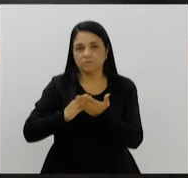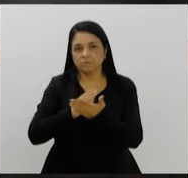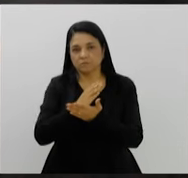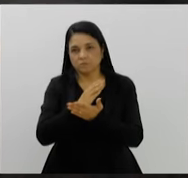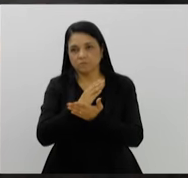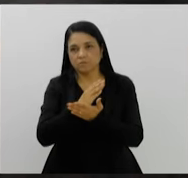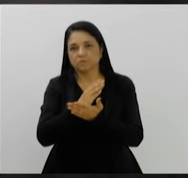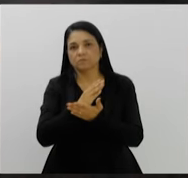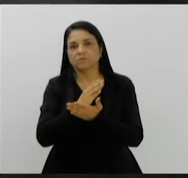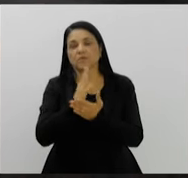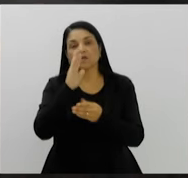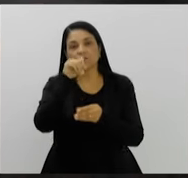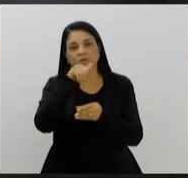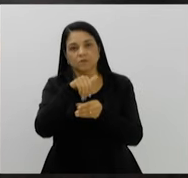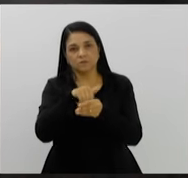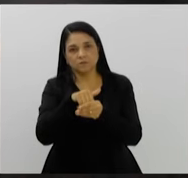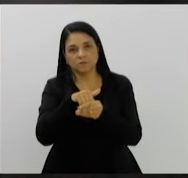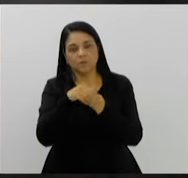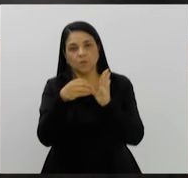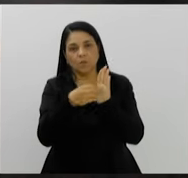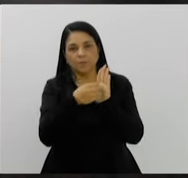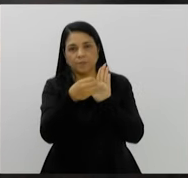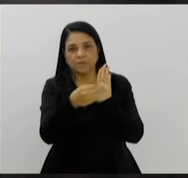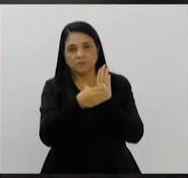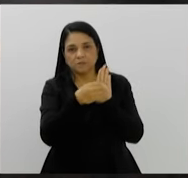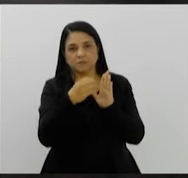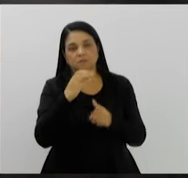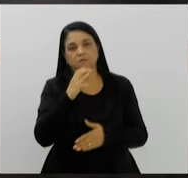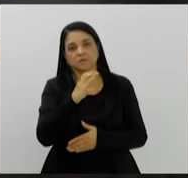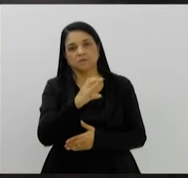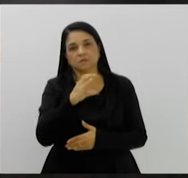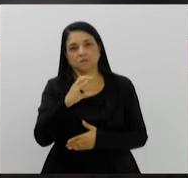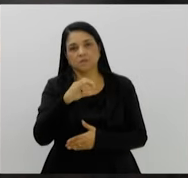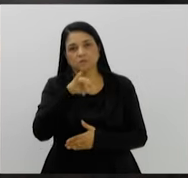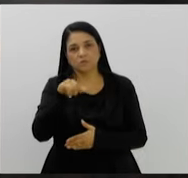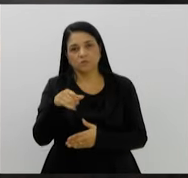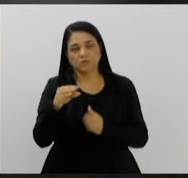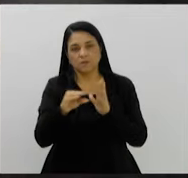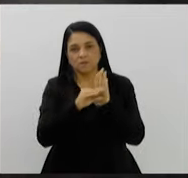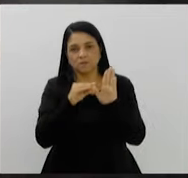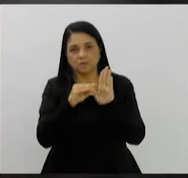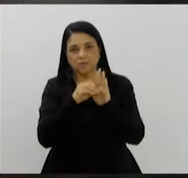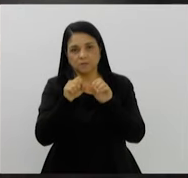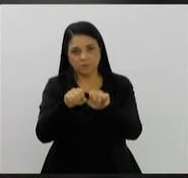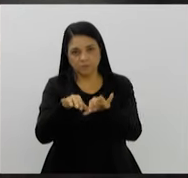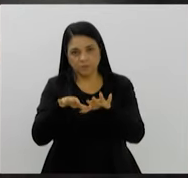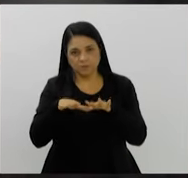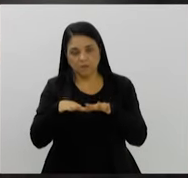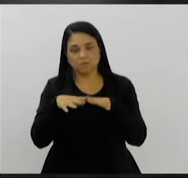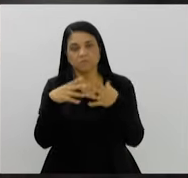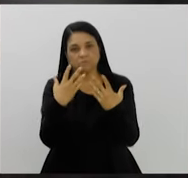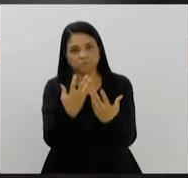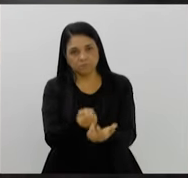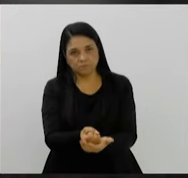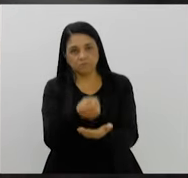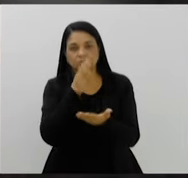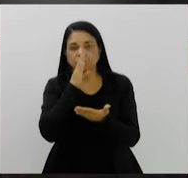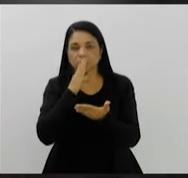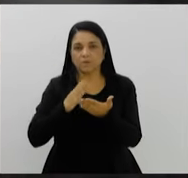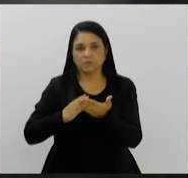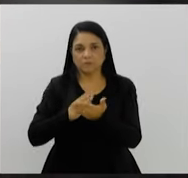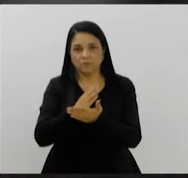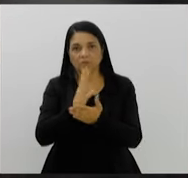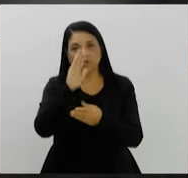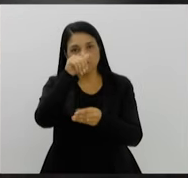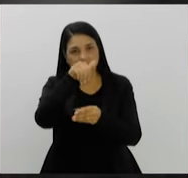aprovado em votação o parecer da Comissão de Justiça as emendas de plenário senhores que aprovam permaneçam Como estão aprovado